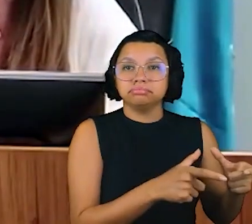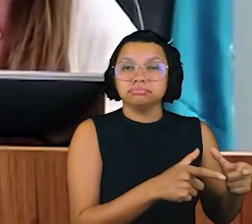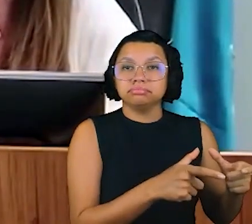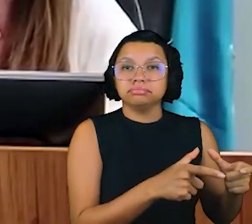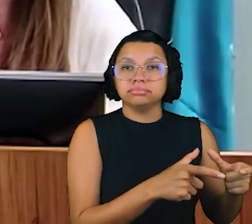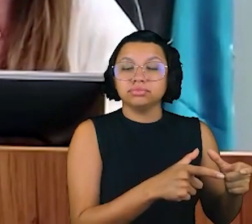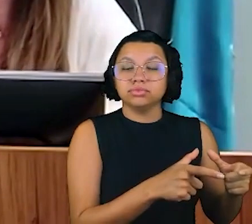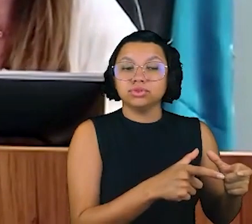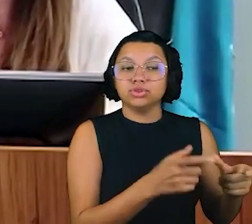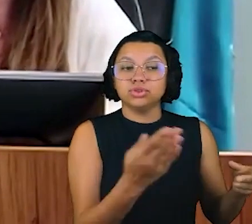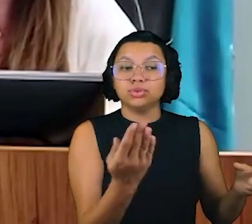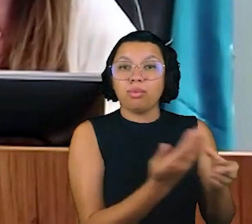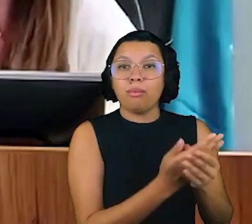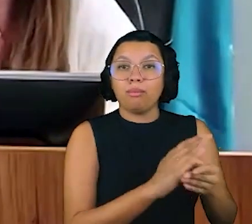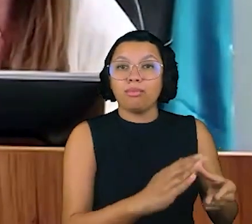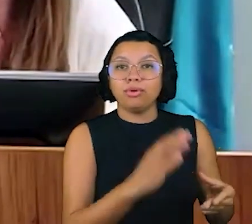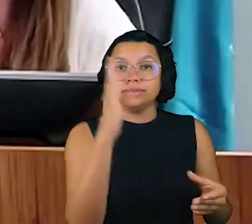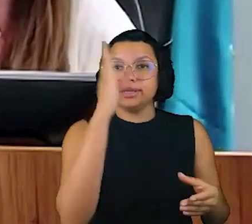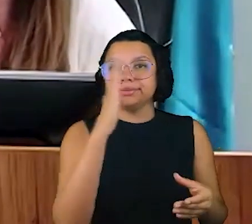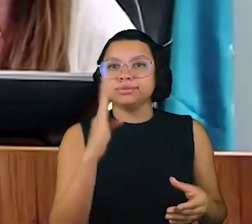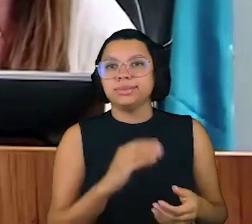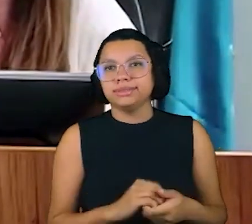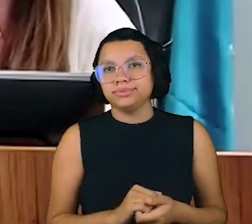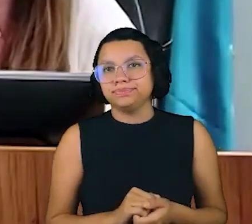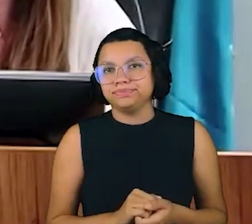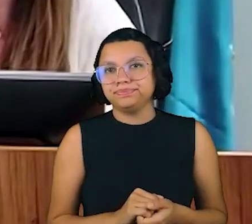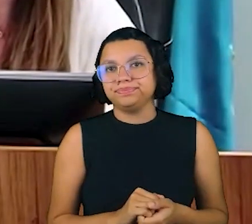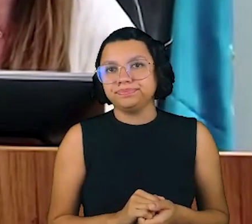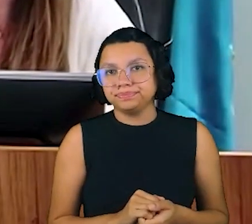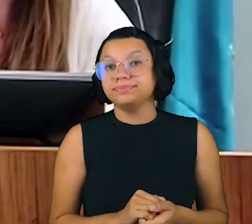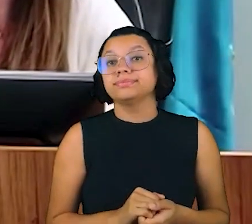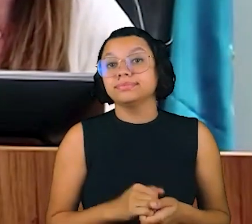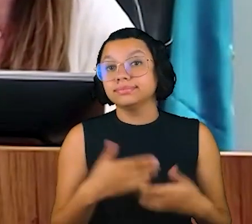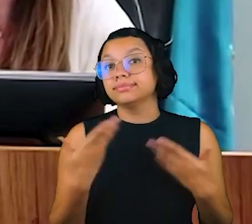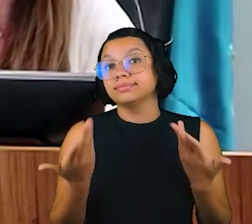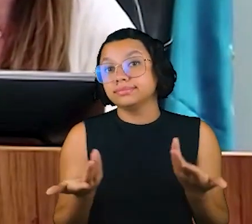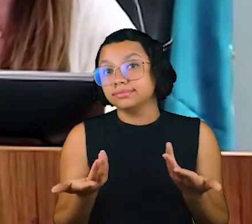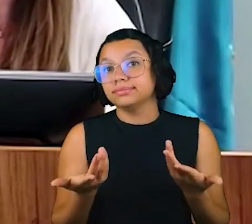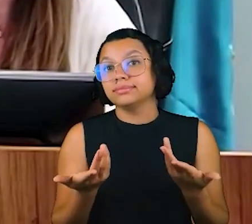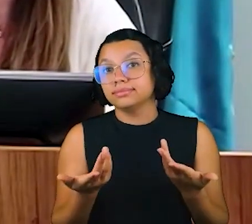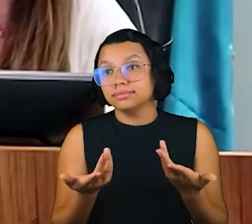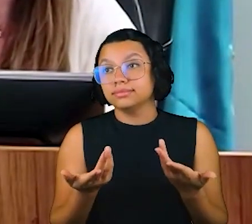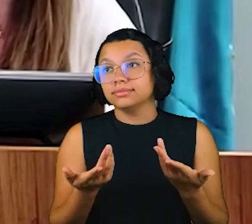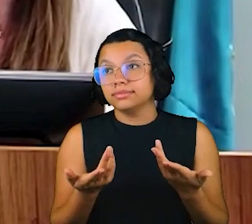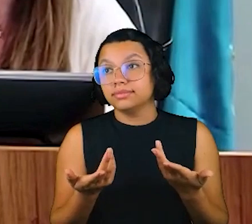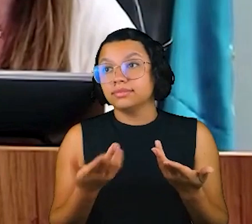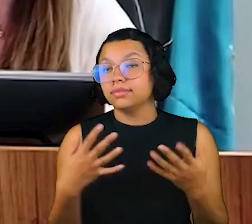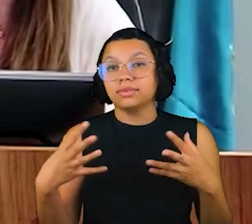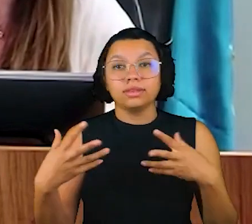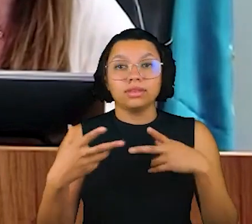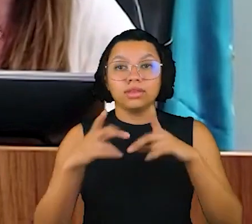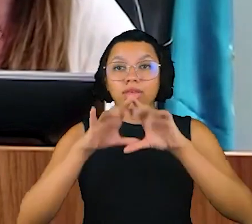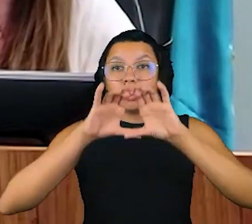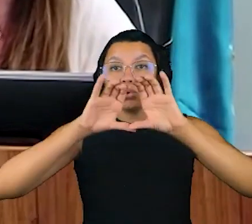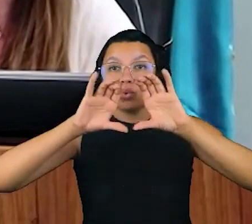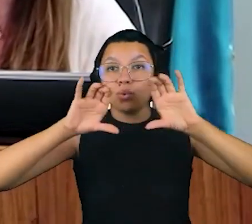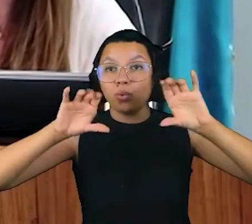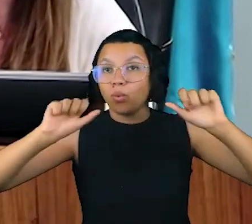estoque de processos no Brasil. E aí,